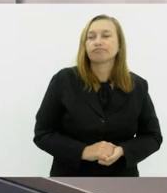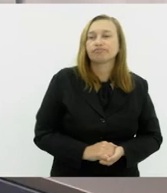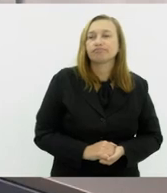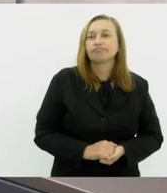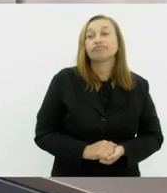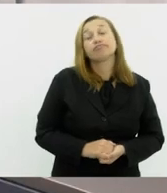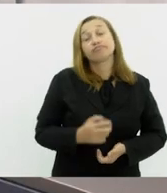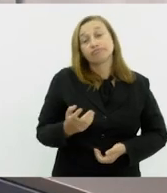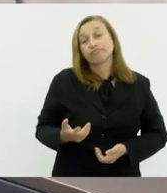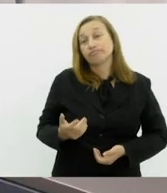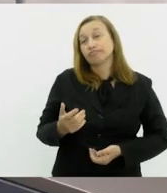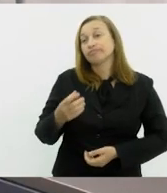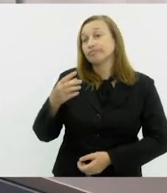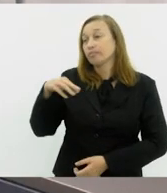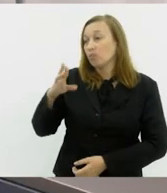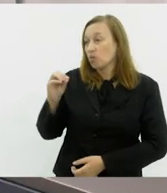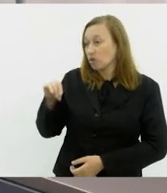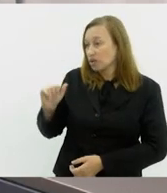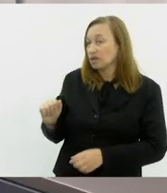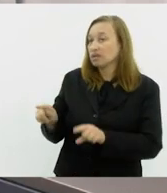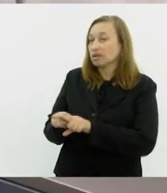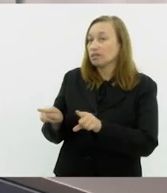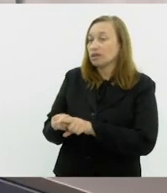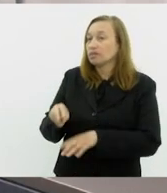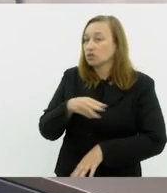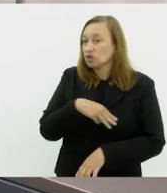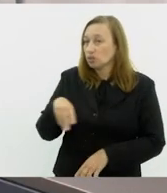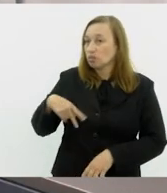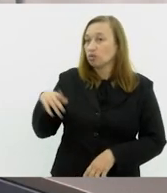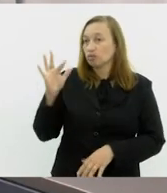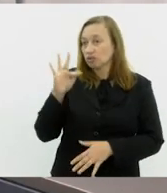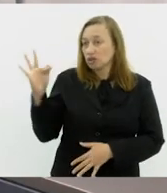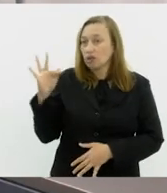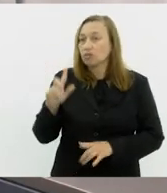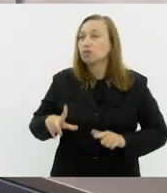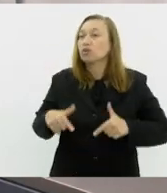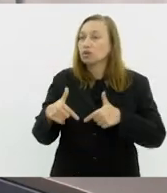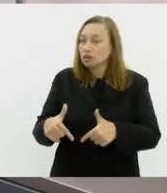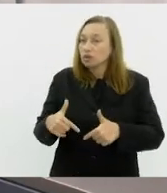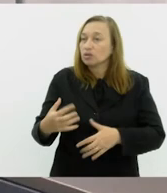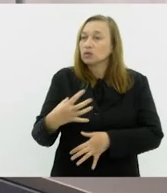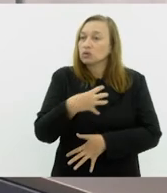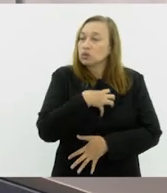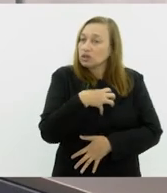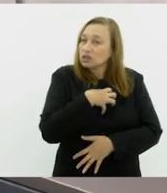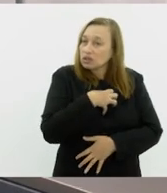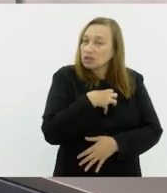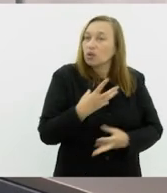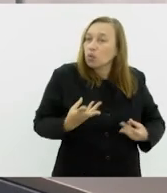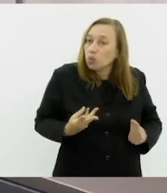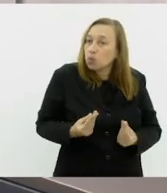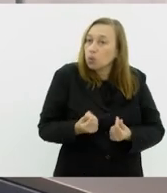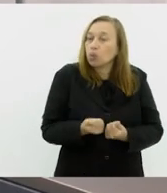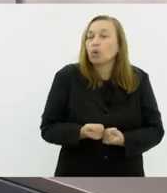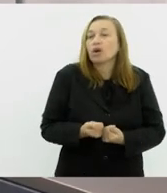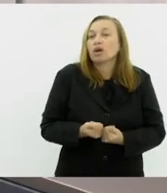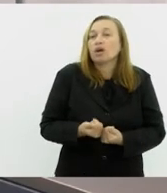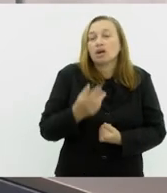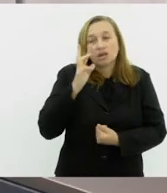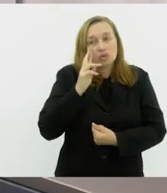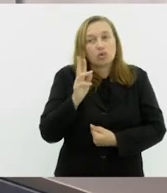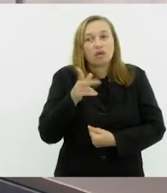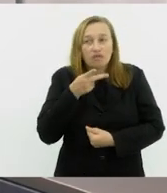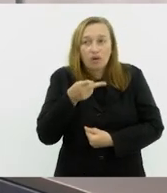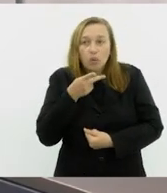queria dizer para a senhora Mônica também que o Ministério Público tem atuado no sentido de ter essa sensibilidade que a senhora